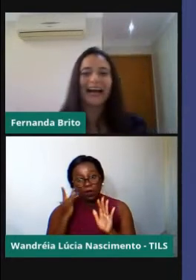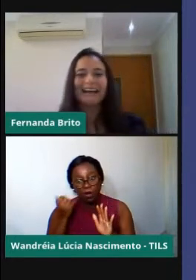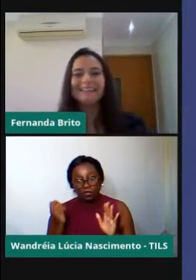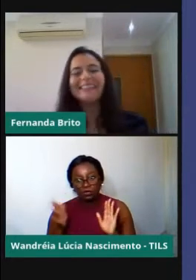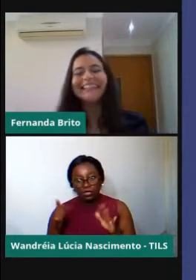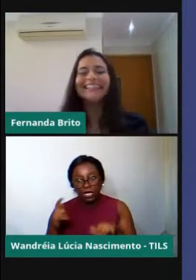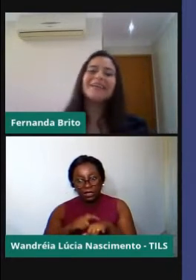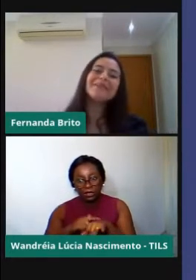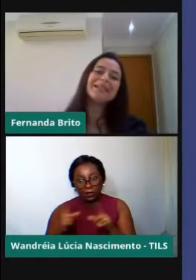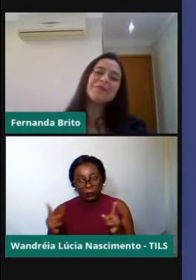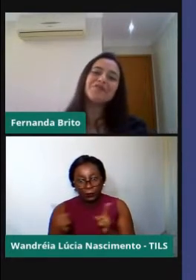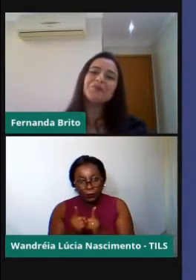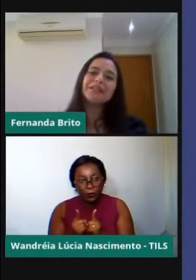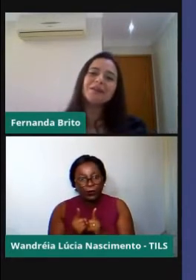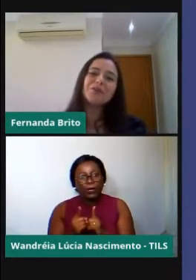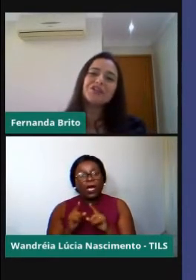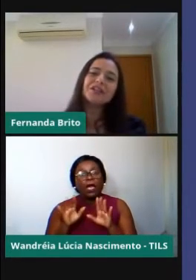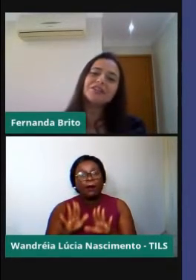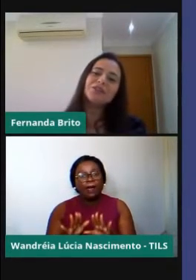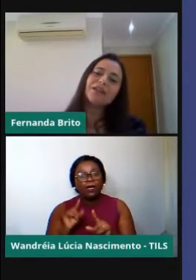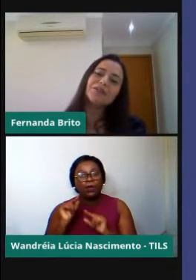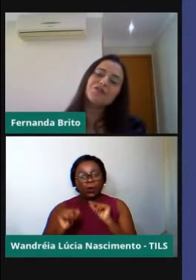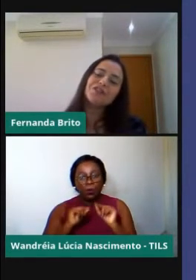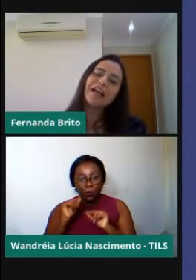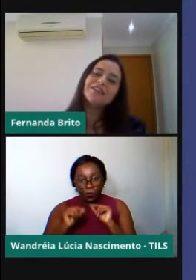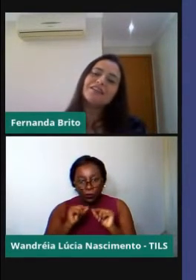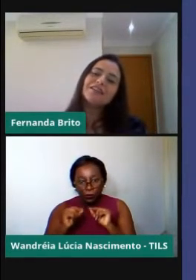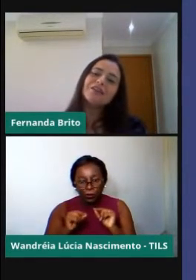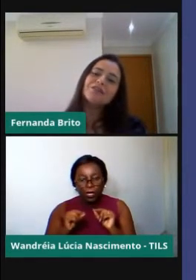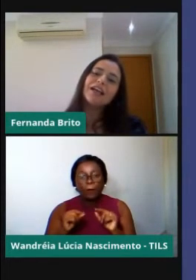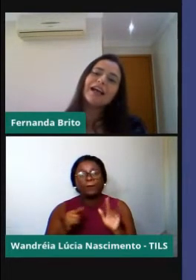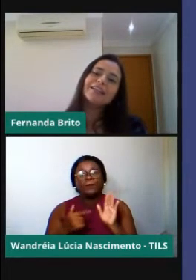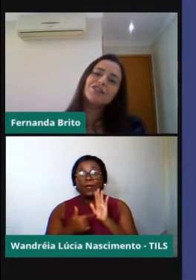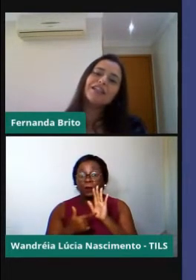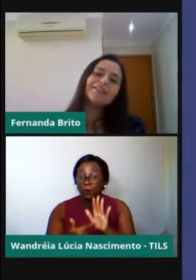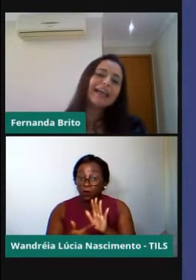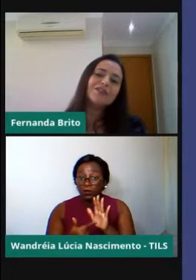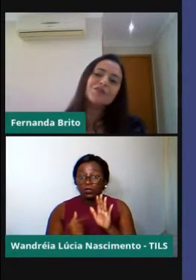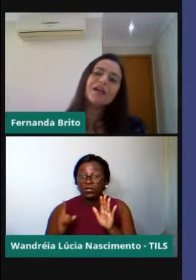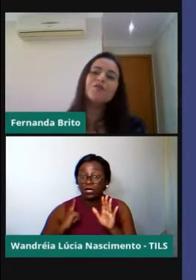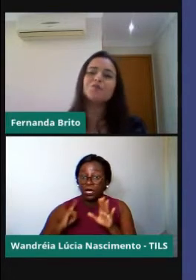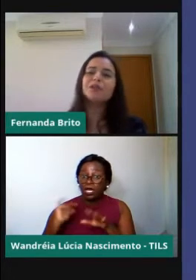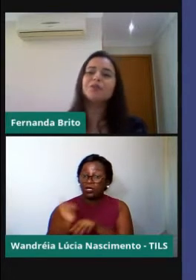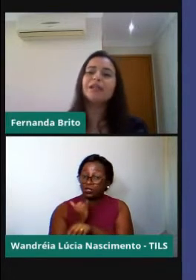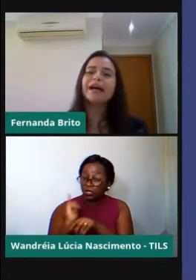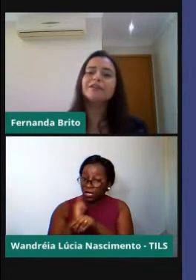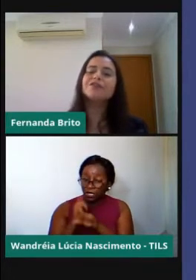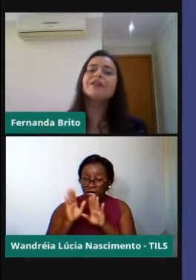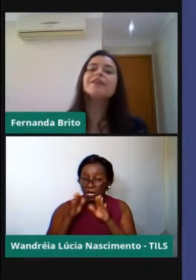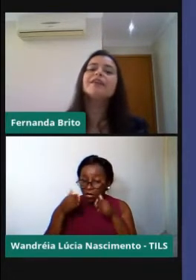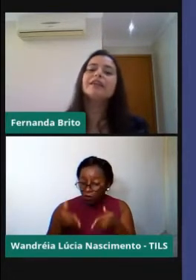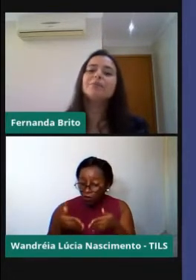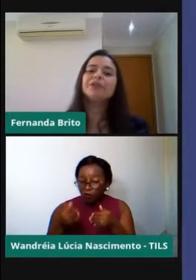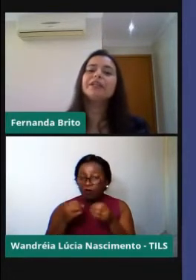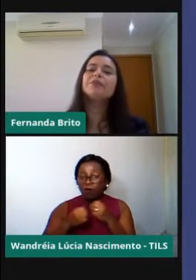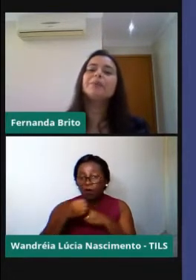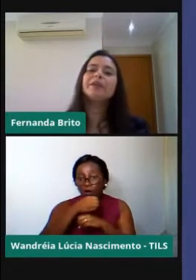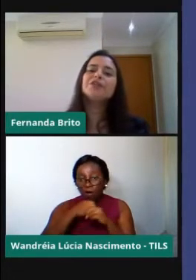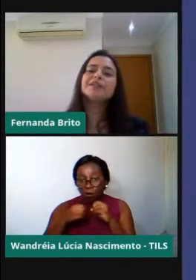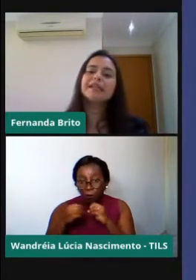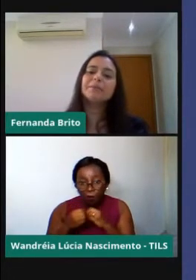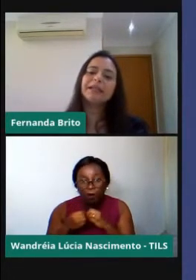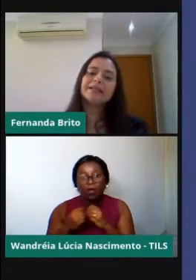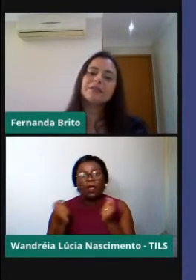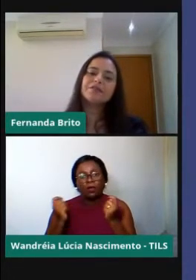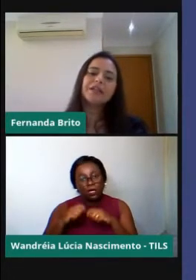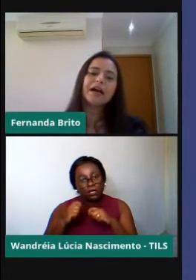no meu horário, né, mas é uma figura, então, mostrando. Então, do lado de cá, a gente tem as estratégias, os alvos moleculares, né, que poderiam